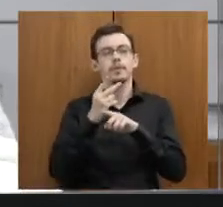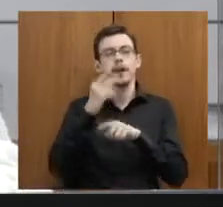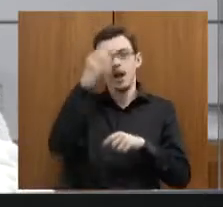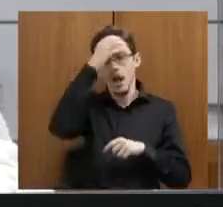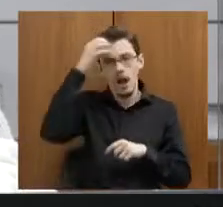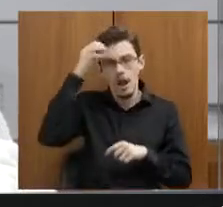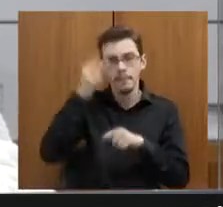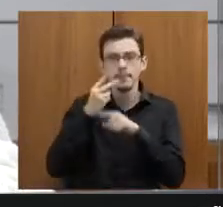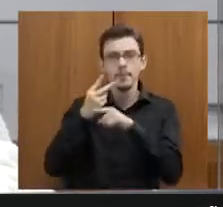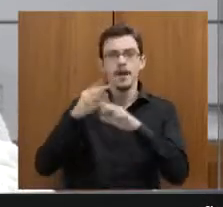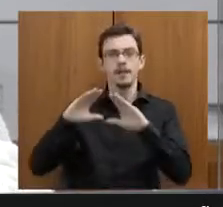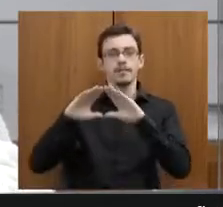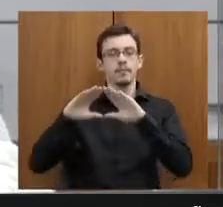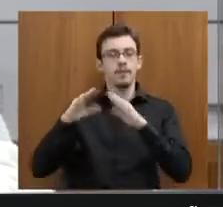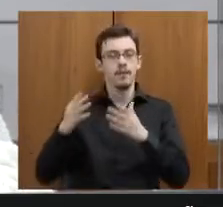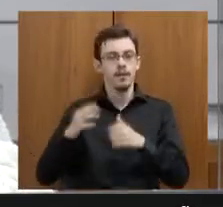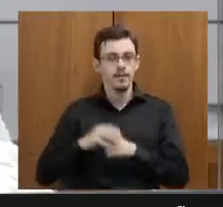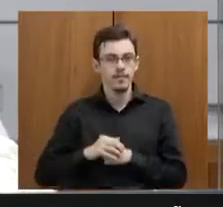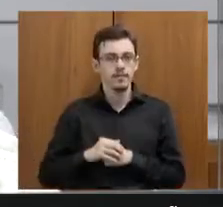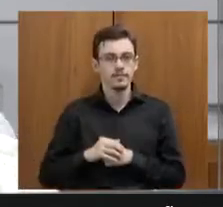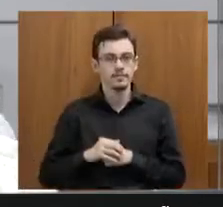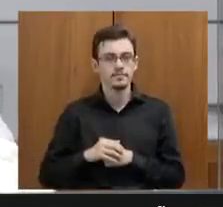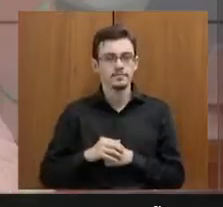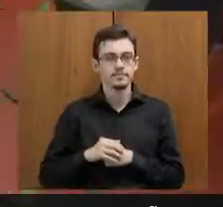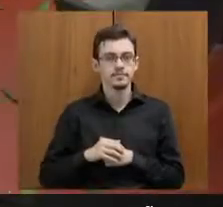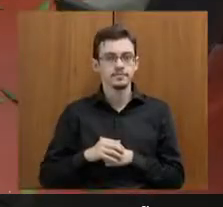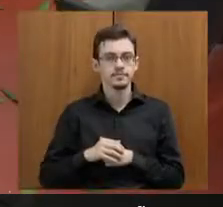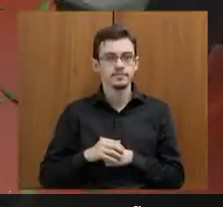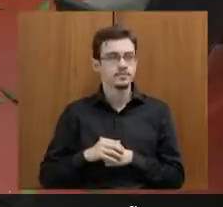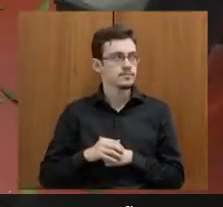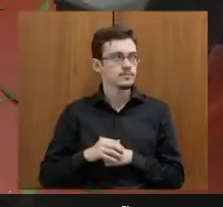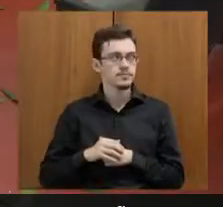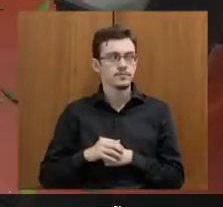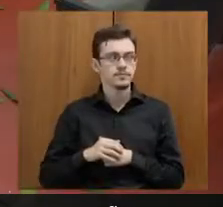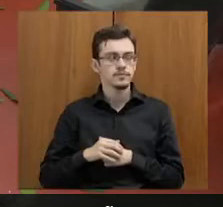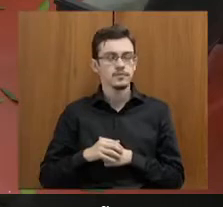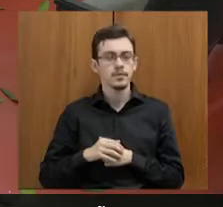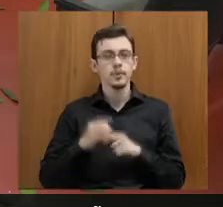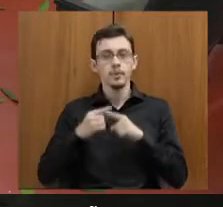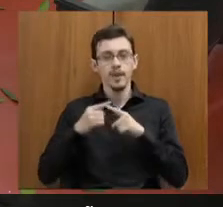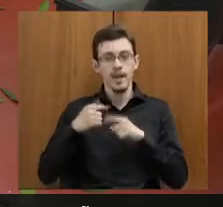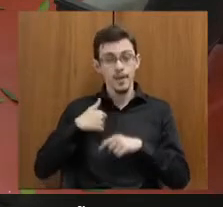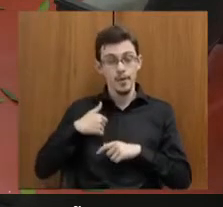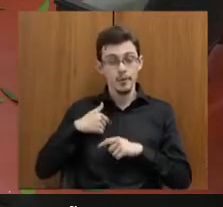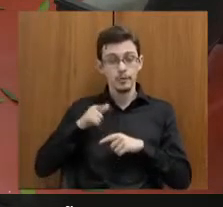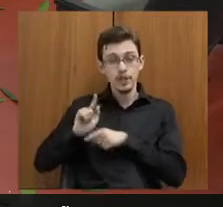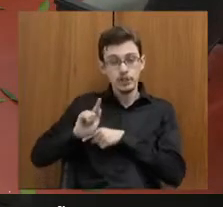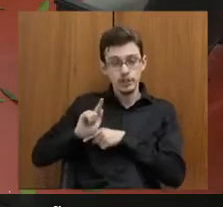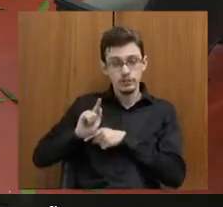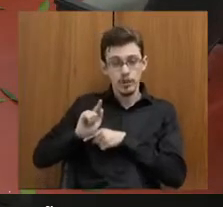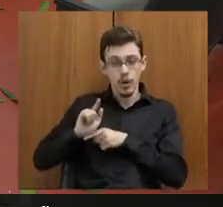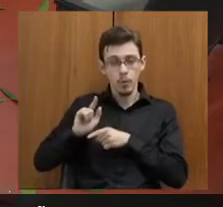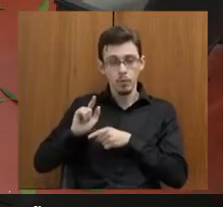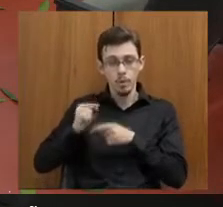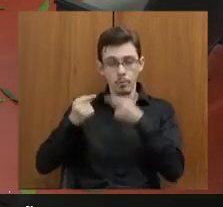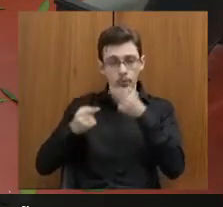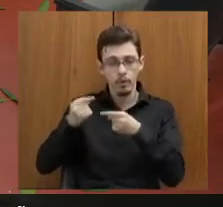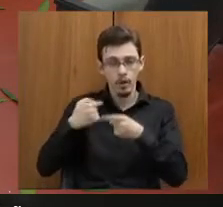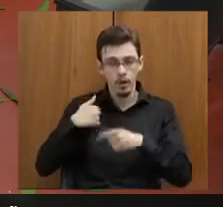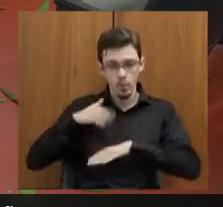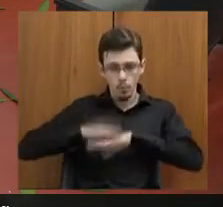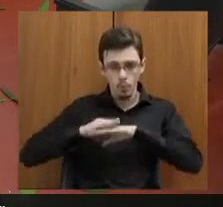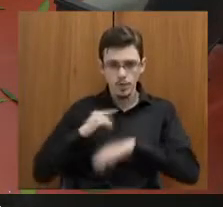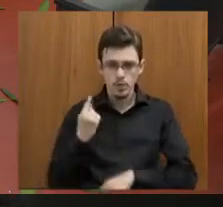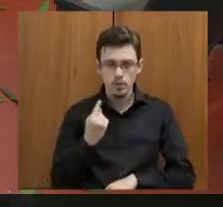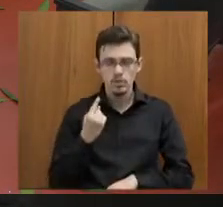vamos lá né gente então vamos lá porque de novo eu não posso fazer gestão sozinha né que a e